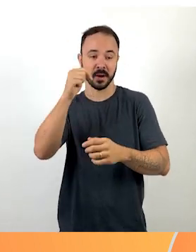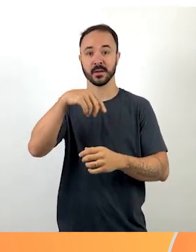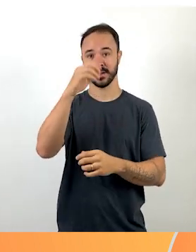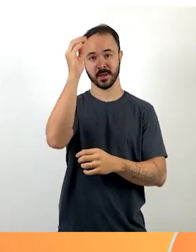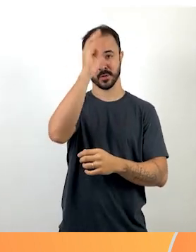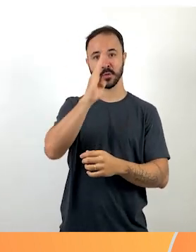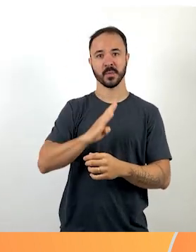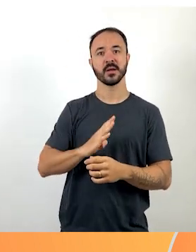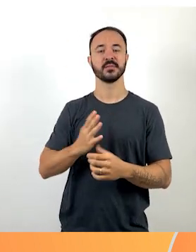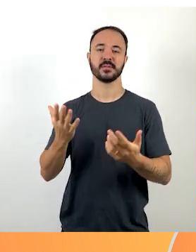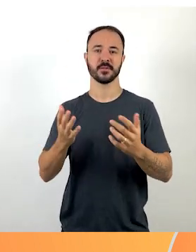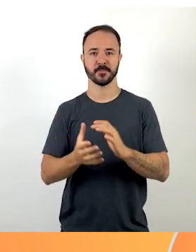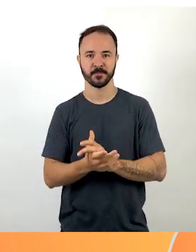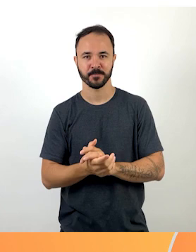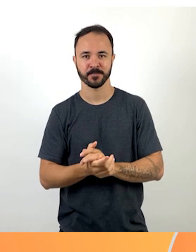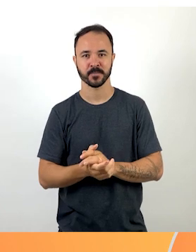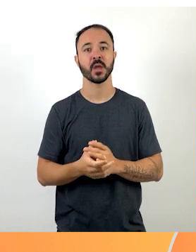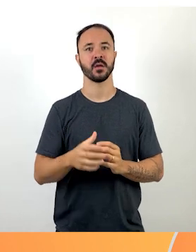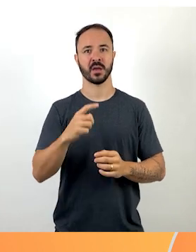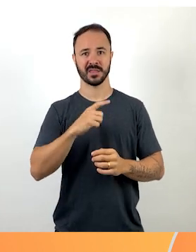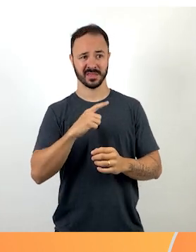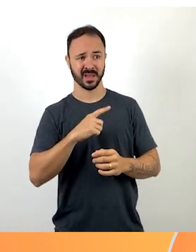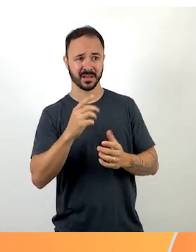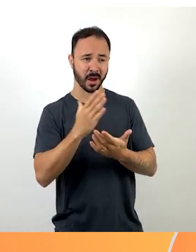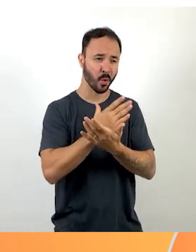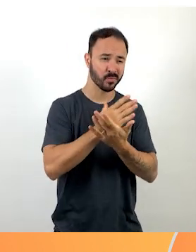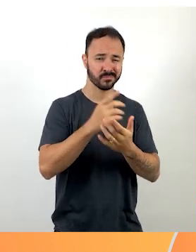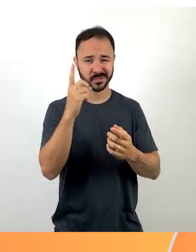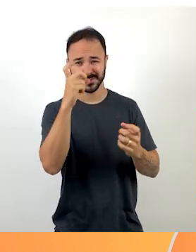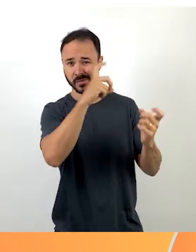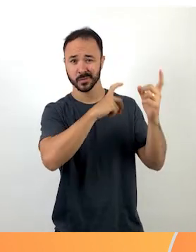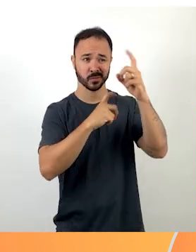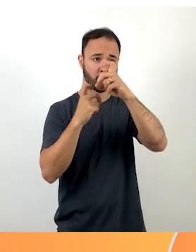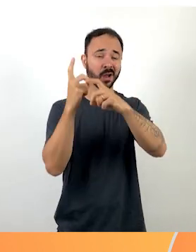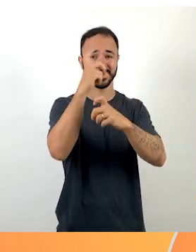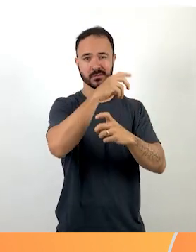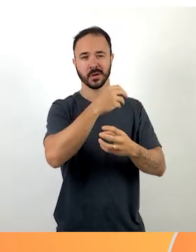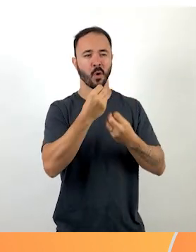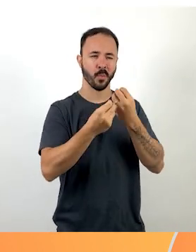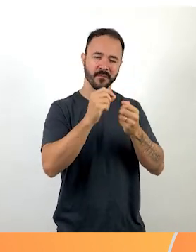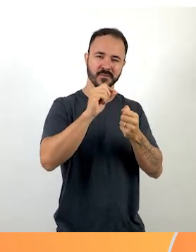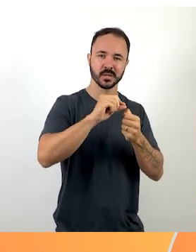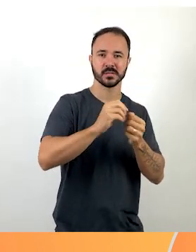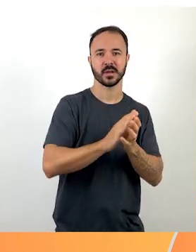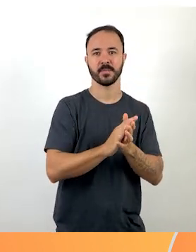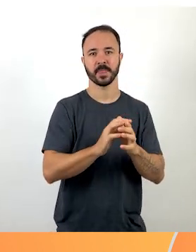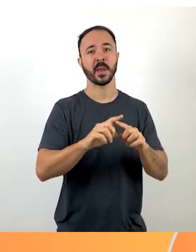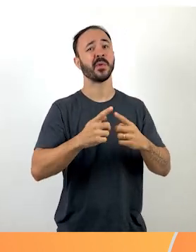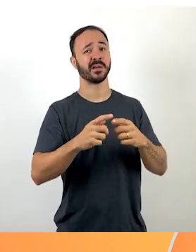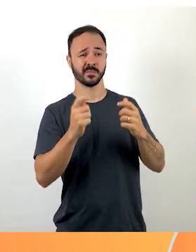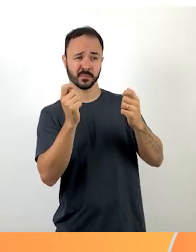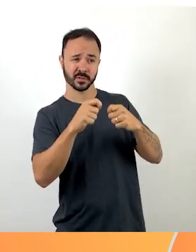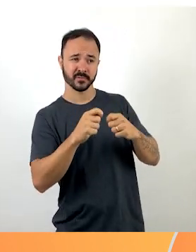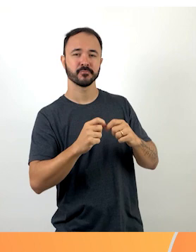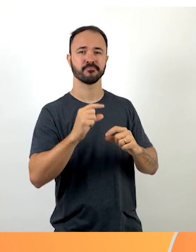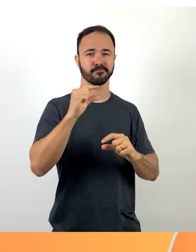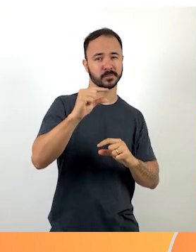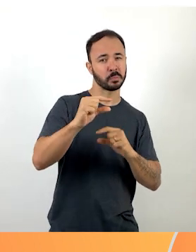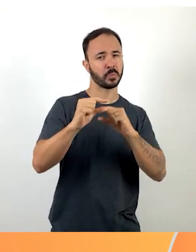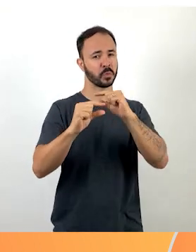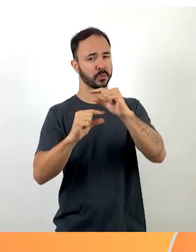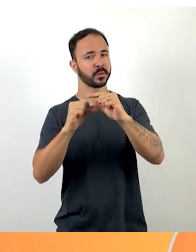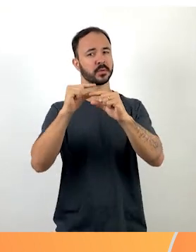forma convencional devido a algumas dificuldades enfrentadas em outros processos. Mas é possível fazer em pequena